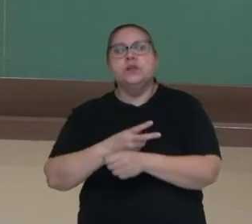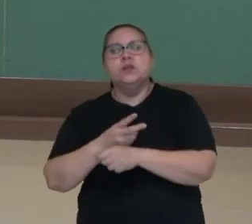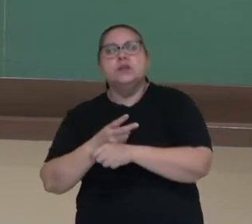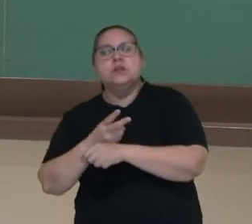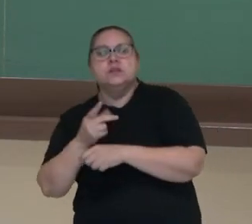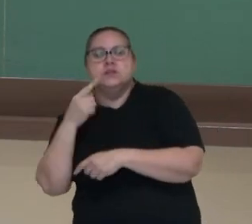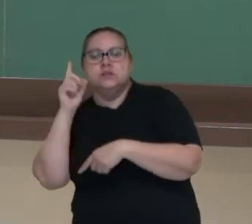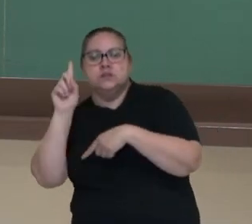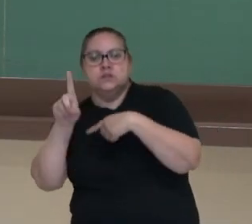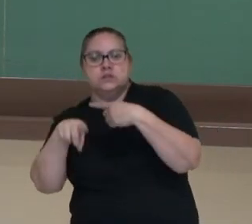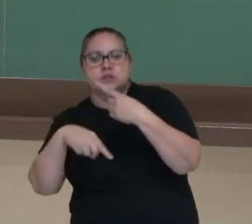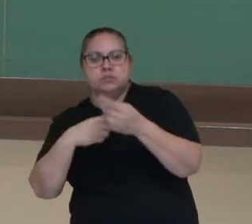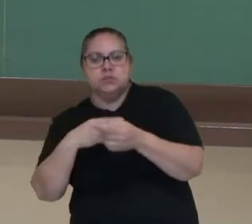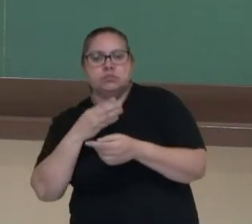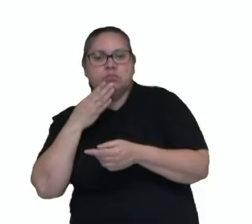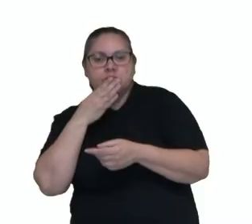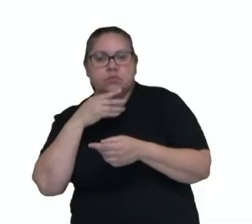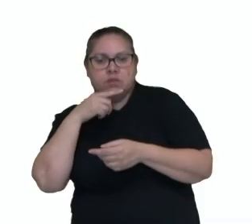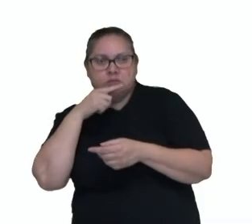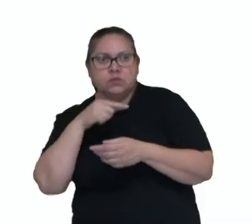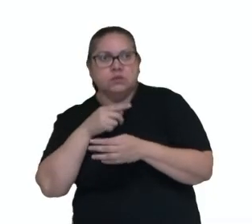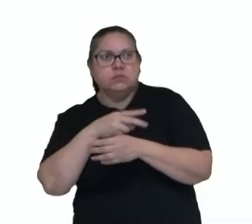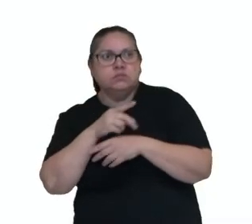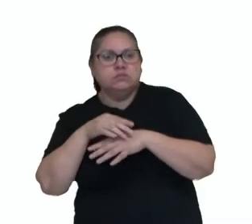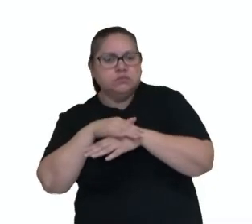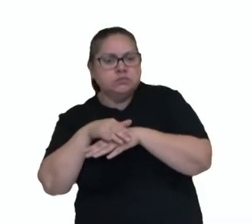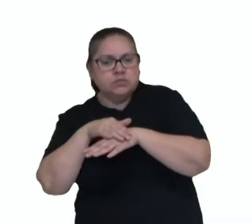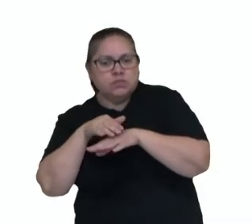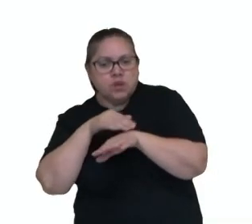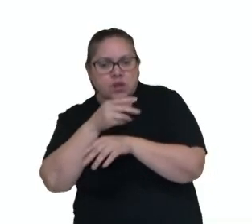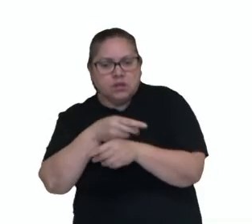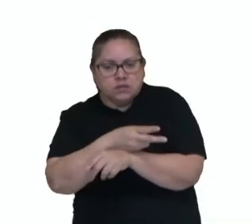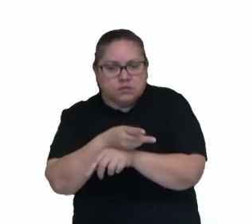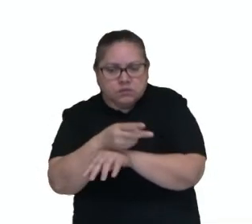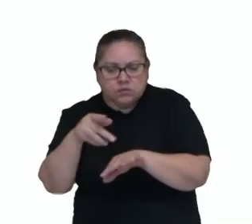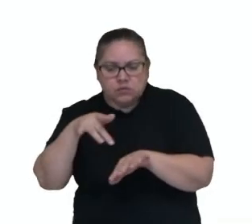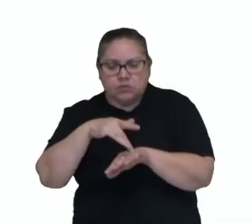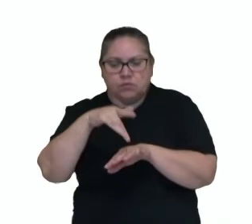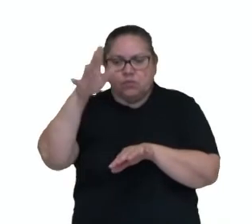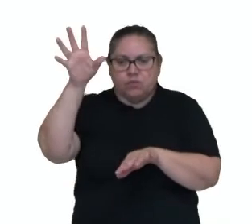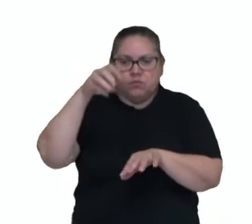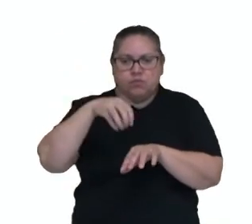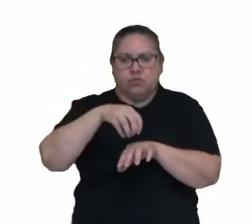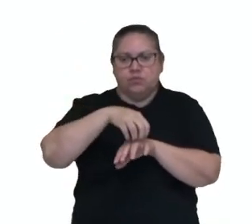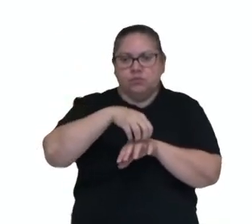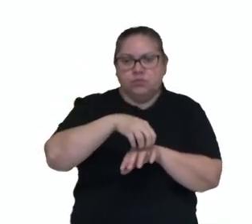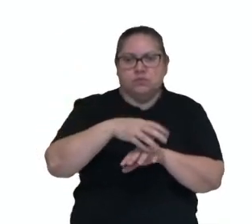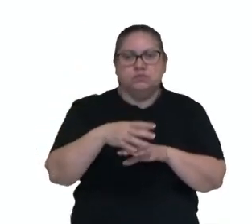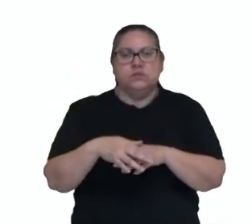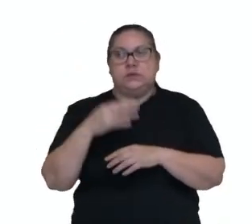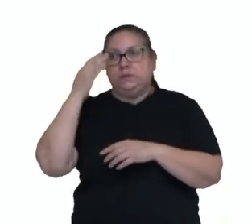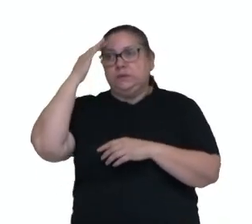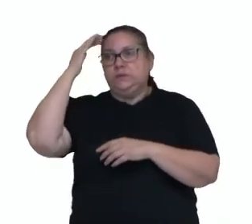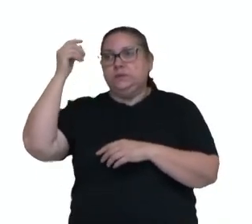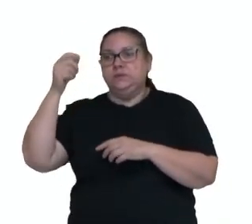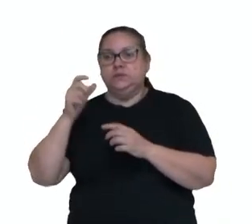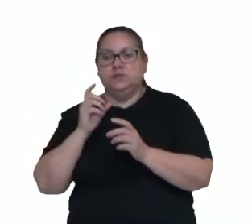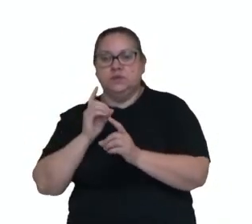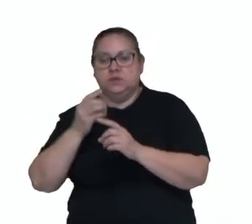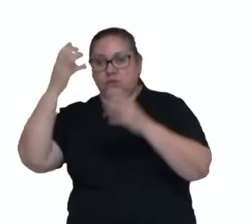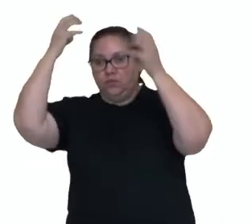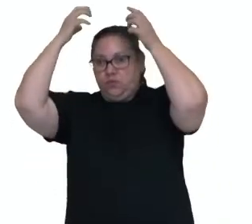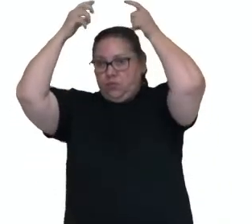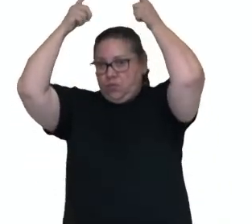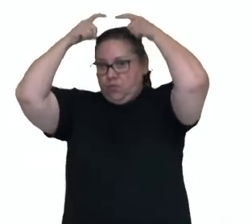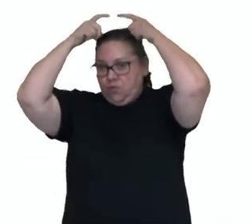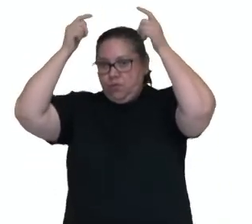Buscar, depois da crise do setor açucareiro, o governo incentiva a busca de metais preciosos. E grande sonho da coroa portuguesa, né? Encontrar o